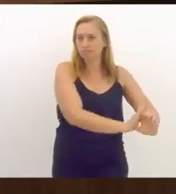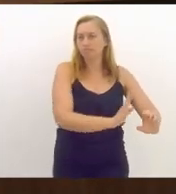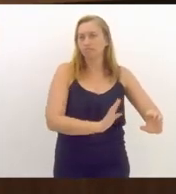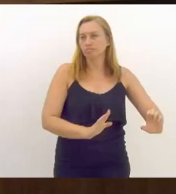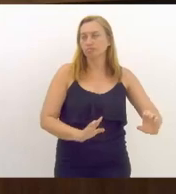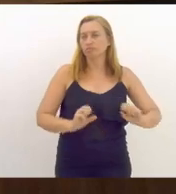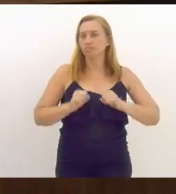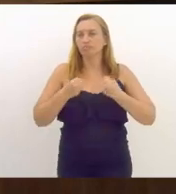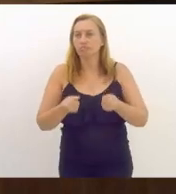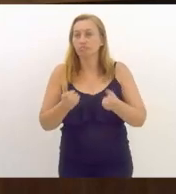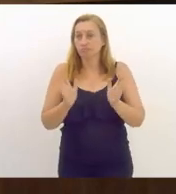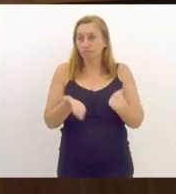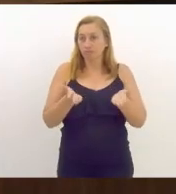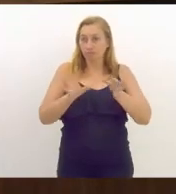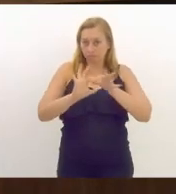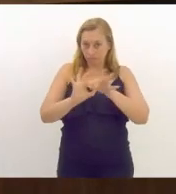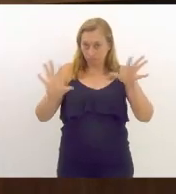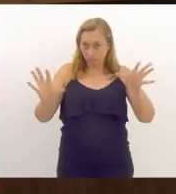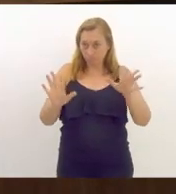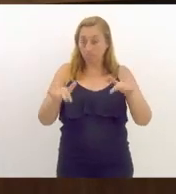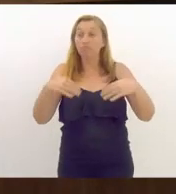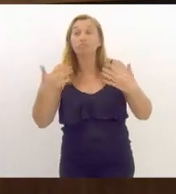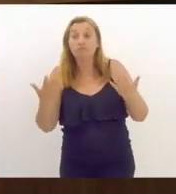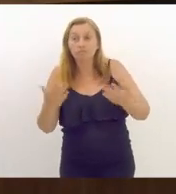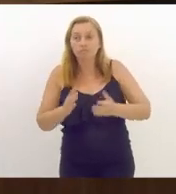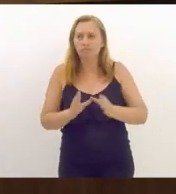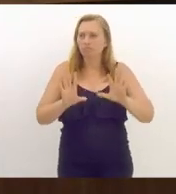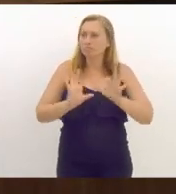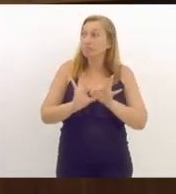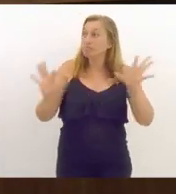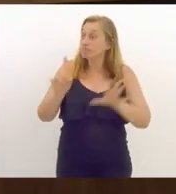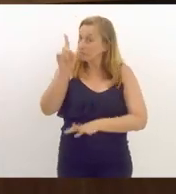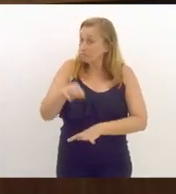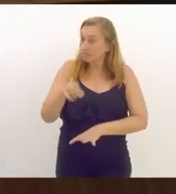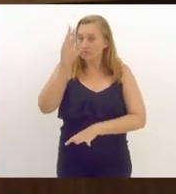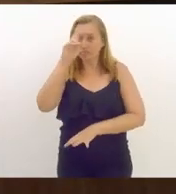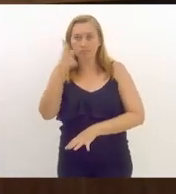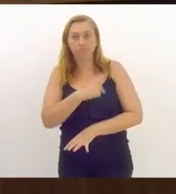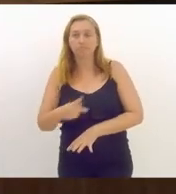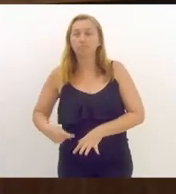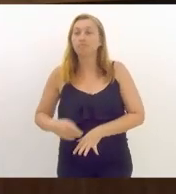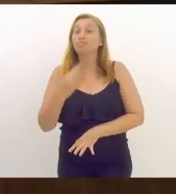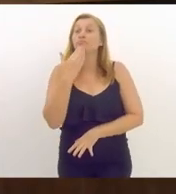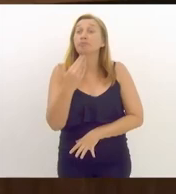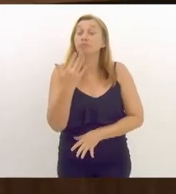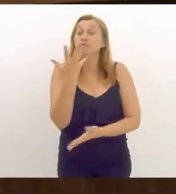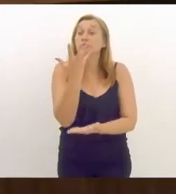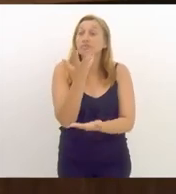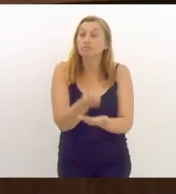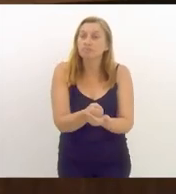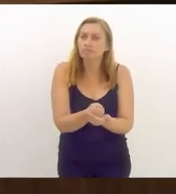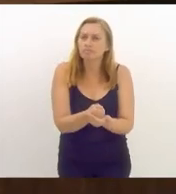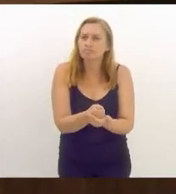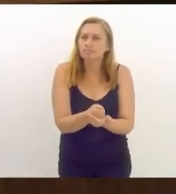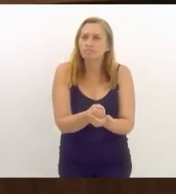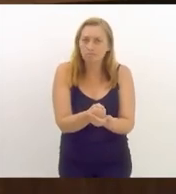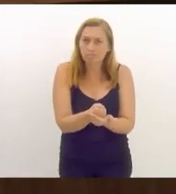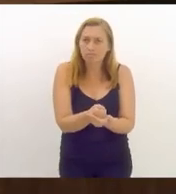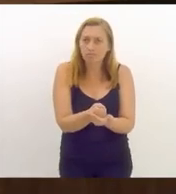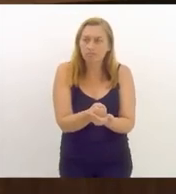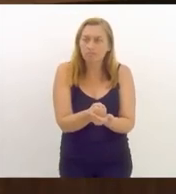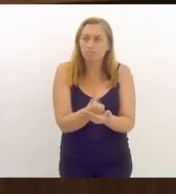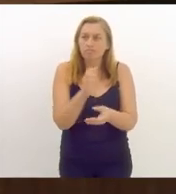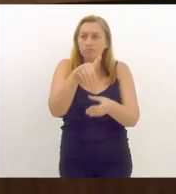uma defesa hoje da tal democracia democracia isso presidente eu quero pedir o registro enfático